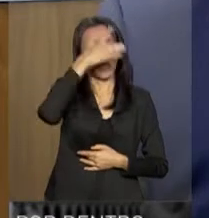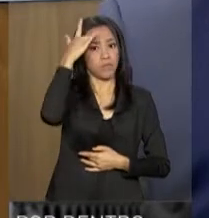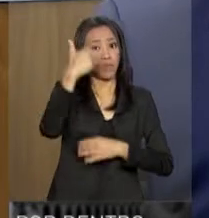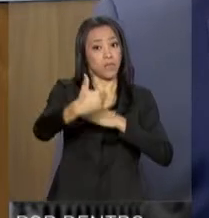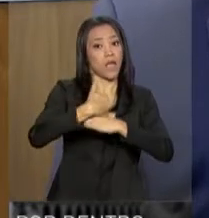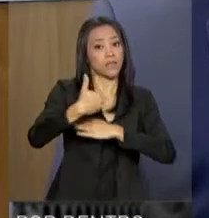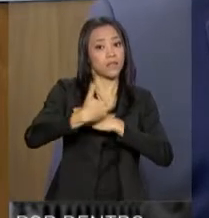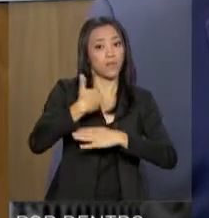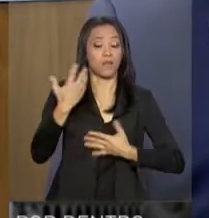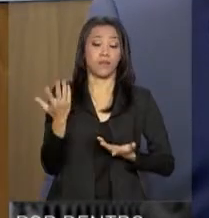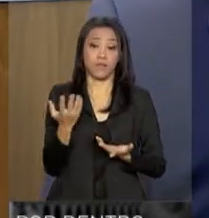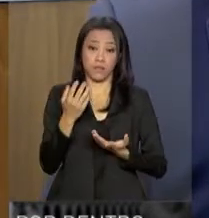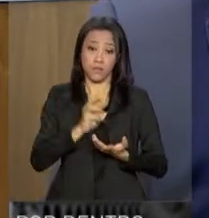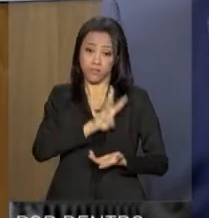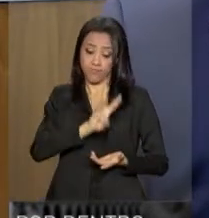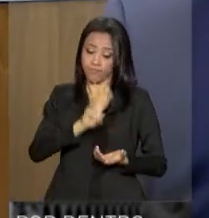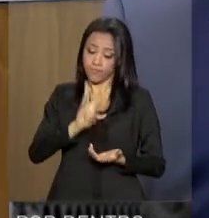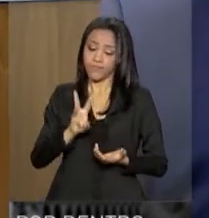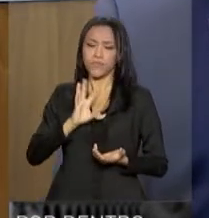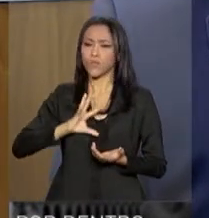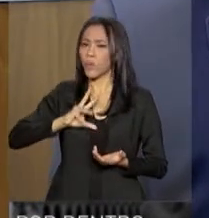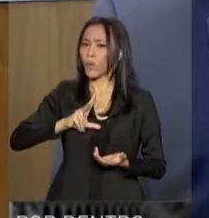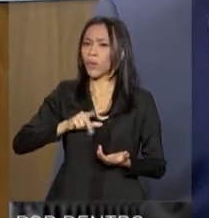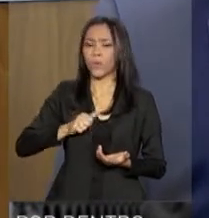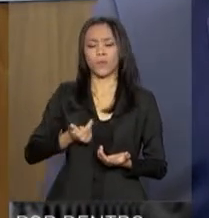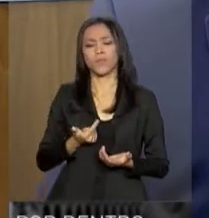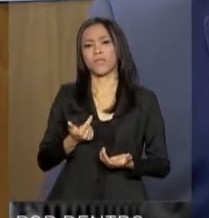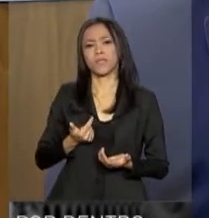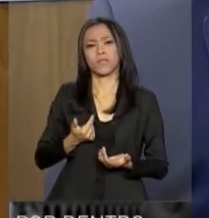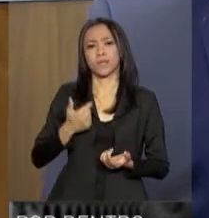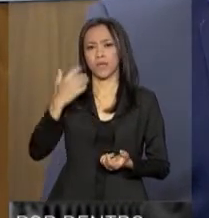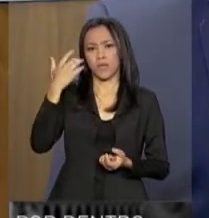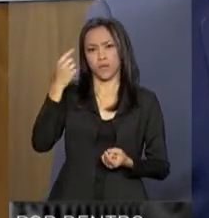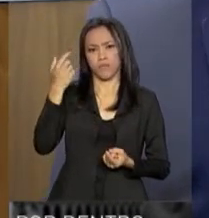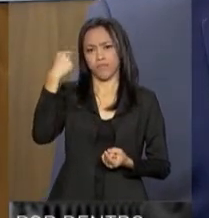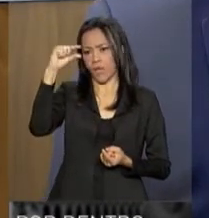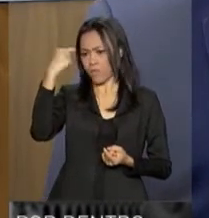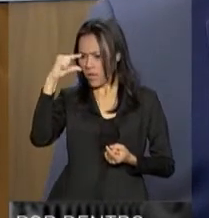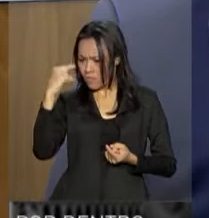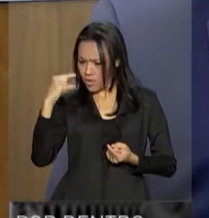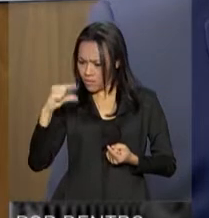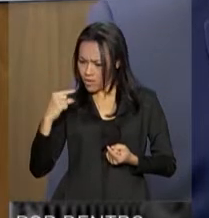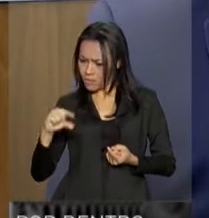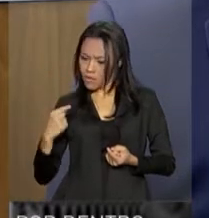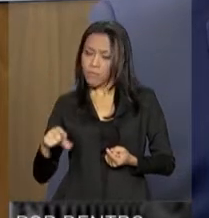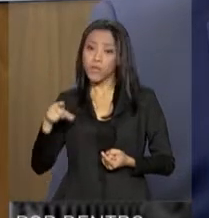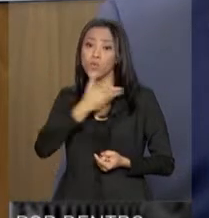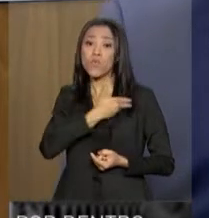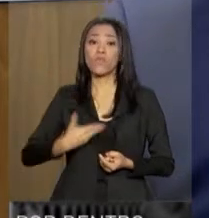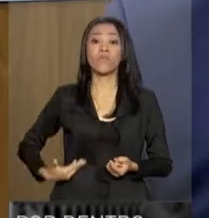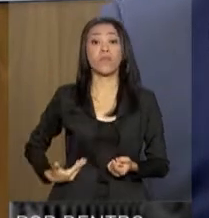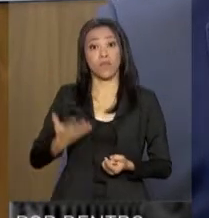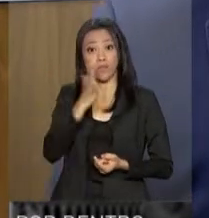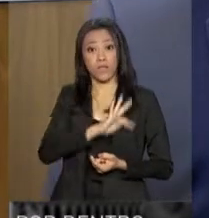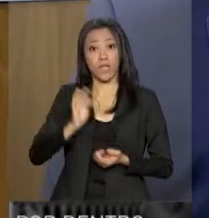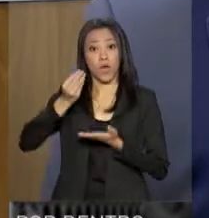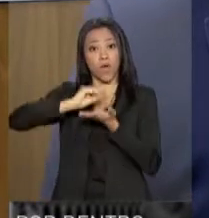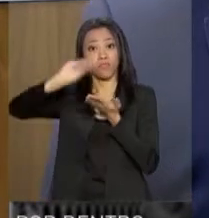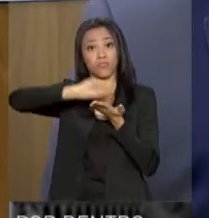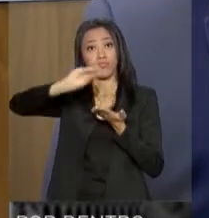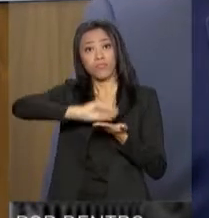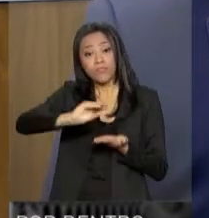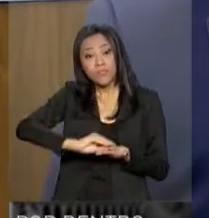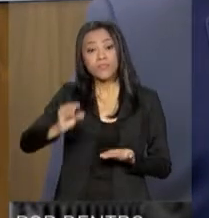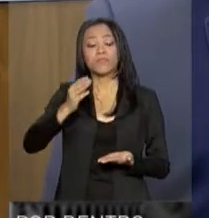todos os dados dos seus é dos recursos públicos federais que são repassados para estados e municípios